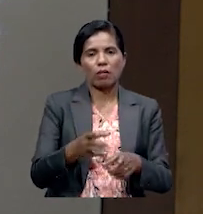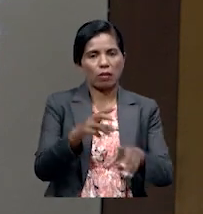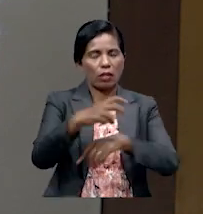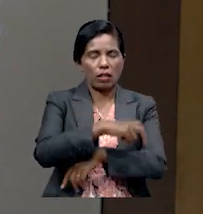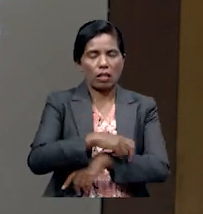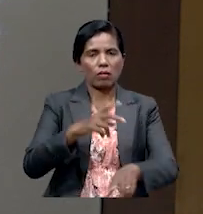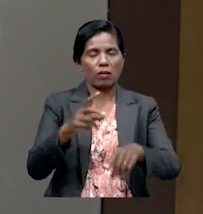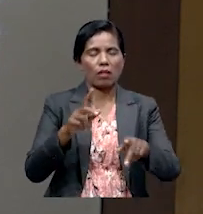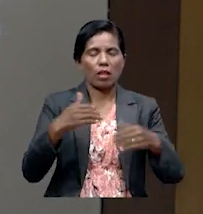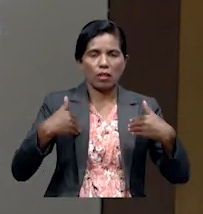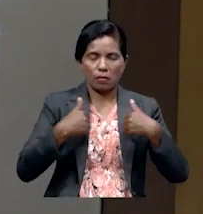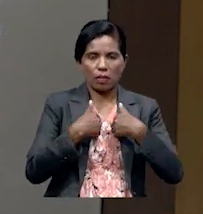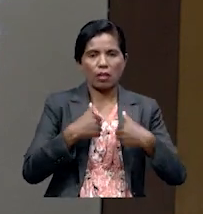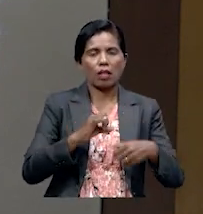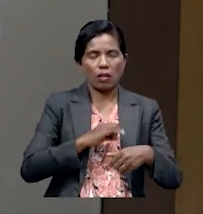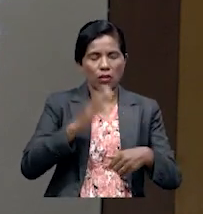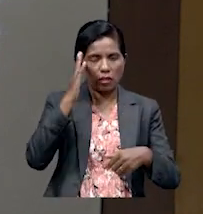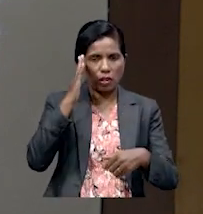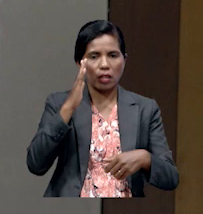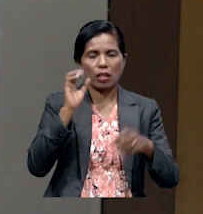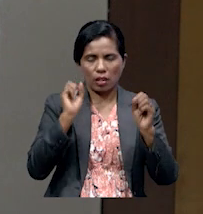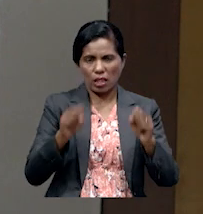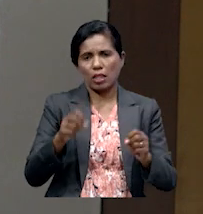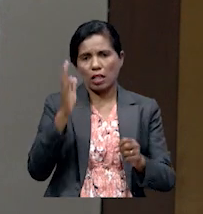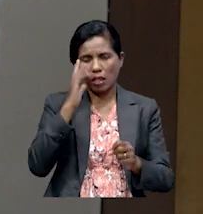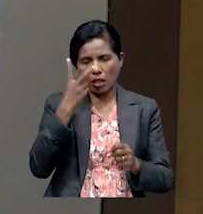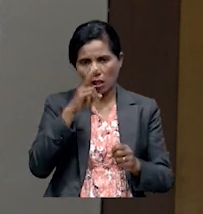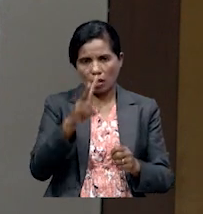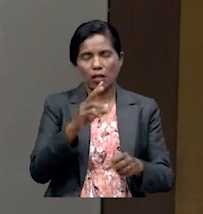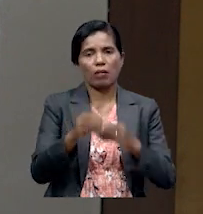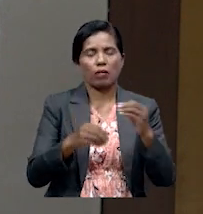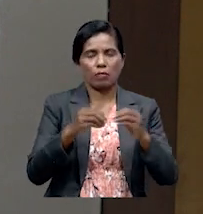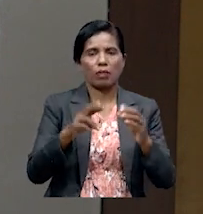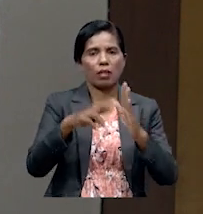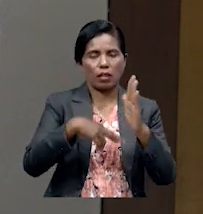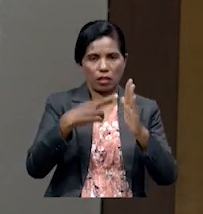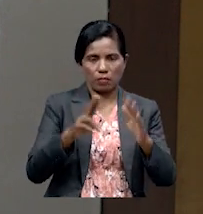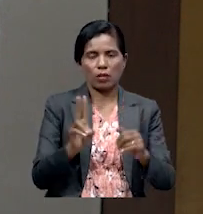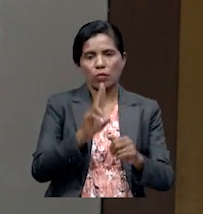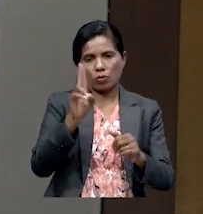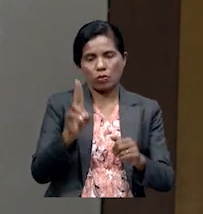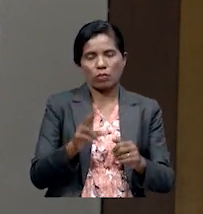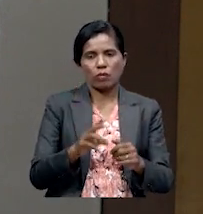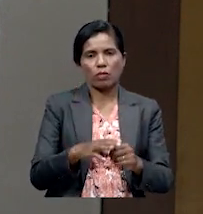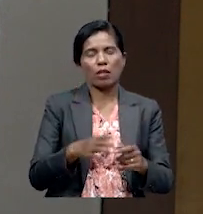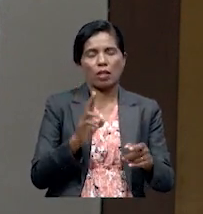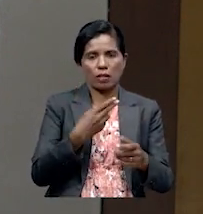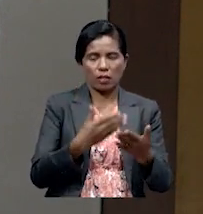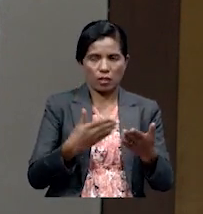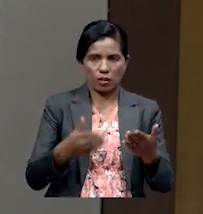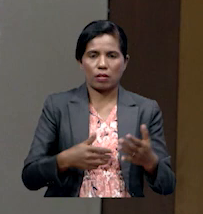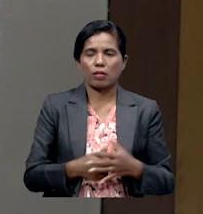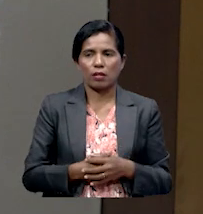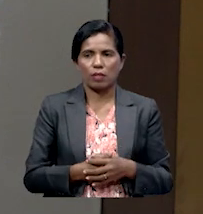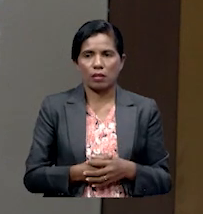sira o se interne preocupante ita ting hare konaba regra ba utilização arma e mais por outro lado